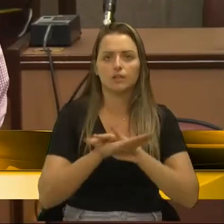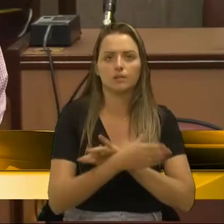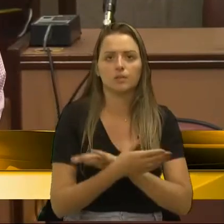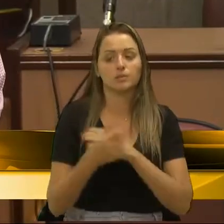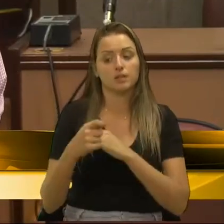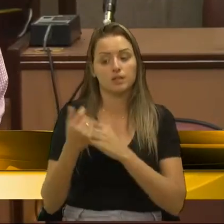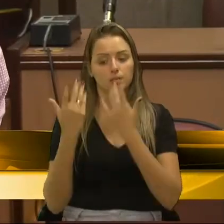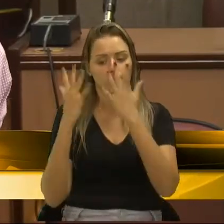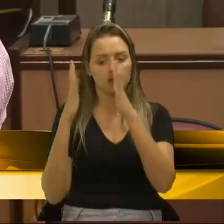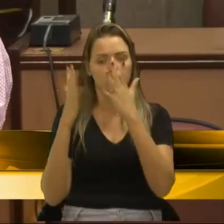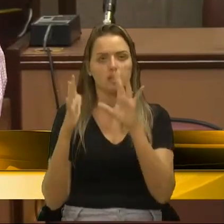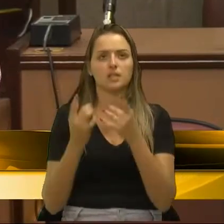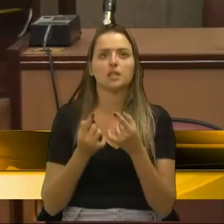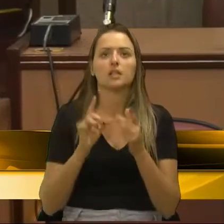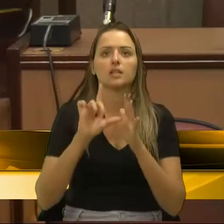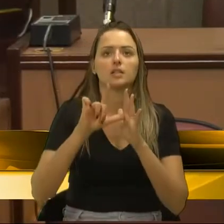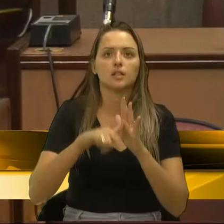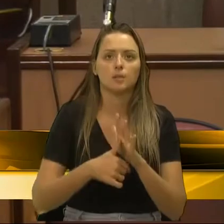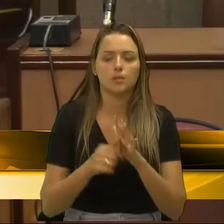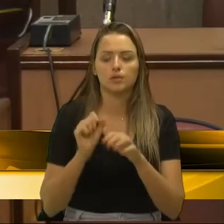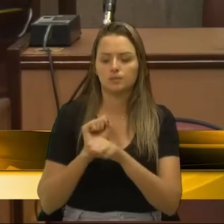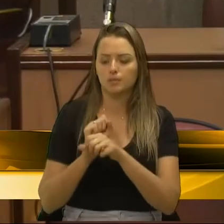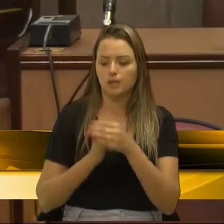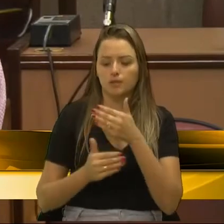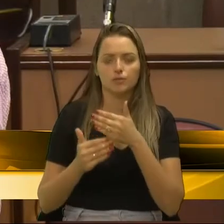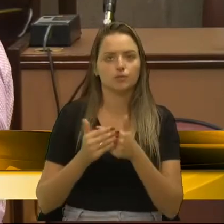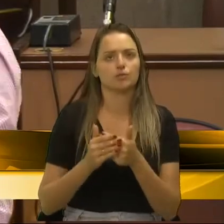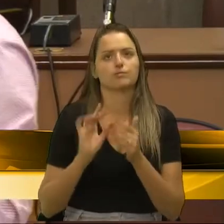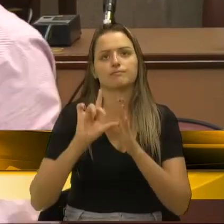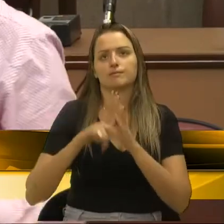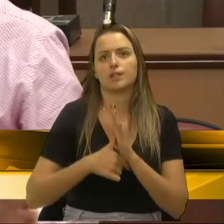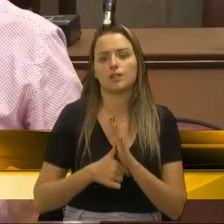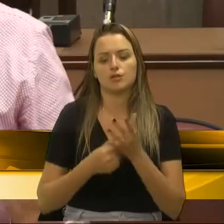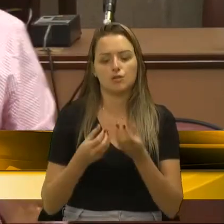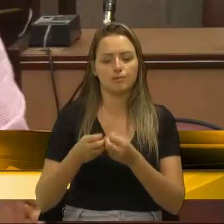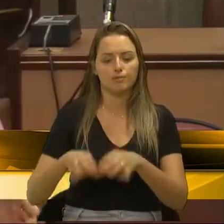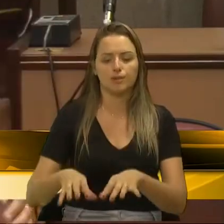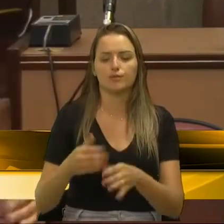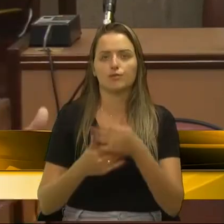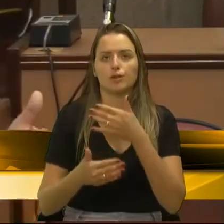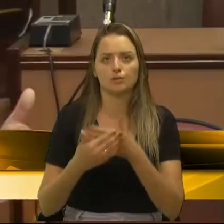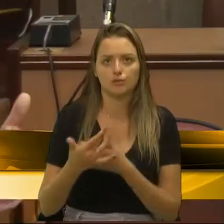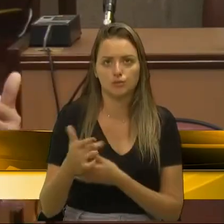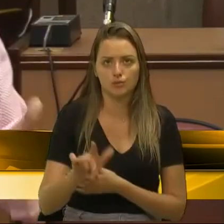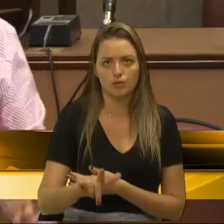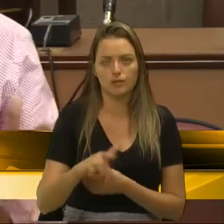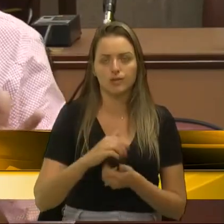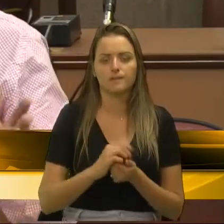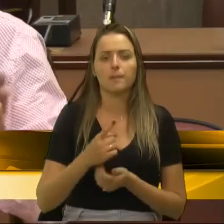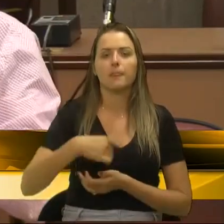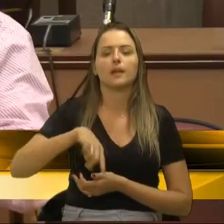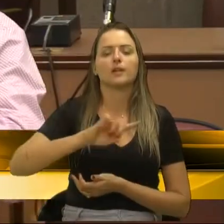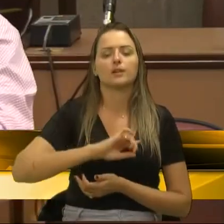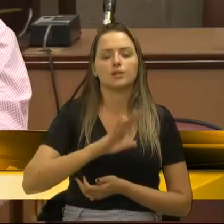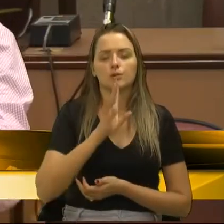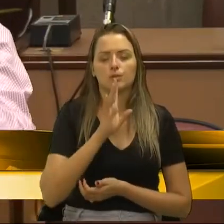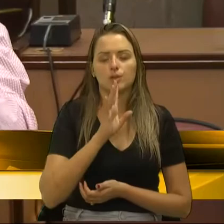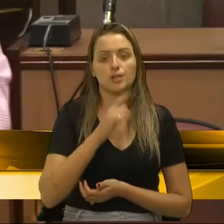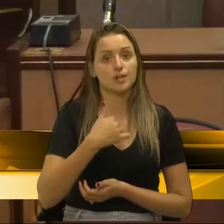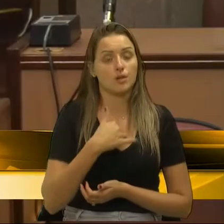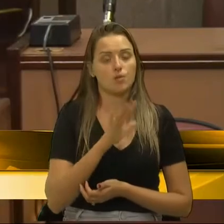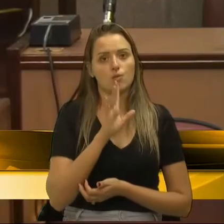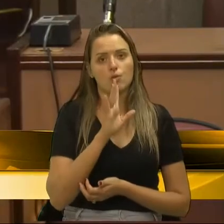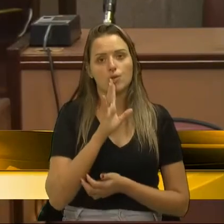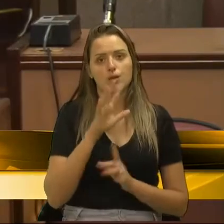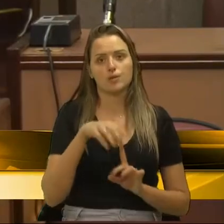elogiar, mas diante disso, depois parou tudo, deixaram cair a peteca de novo. Então, a gente conhece, eu conheço muito,